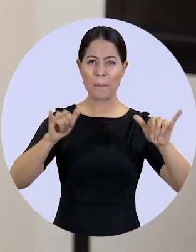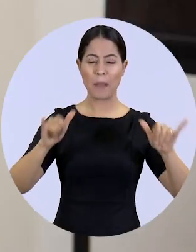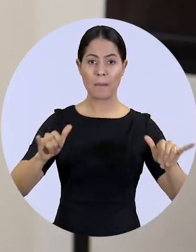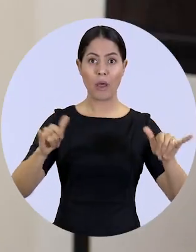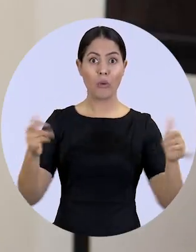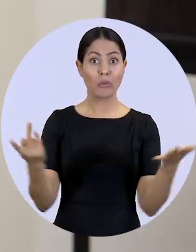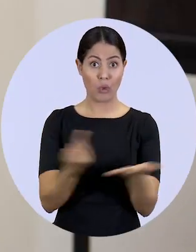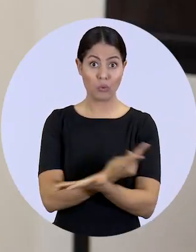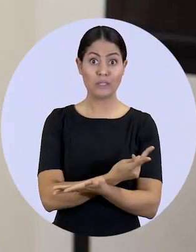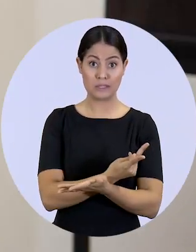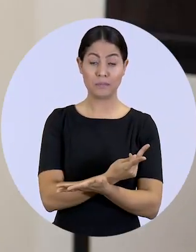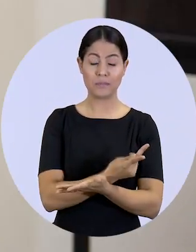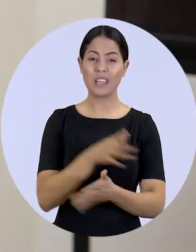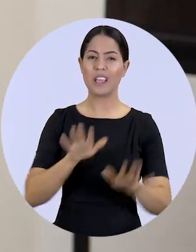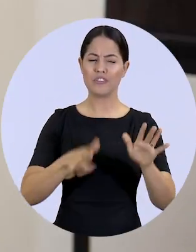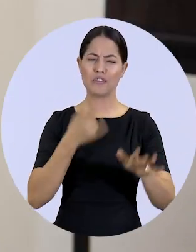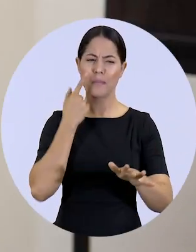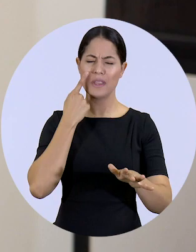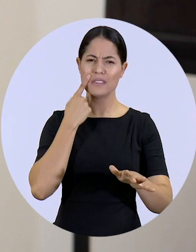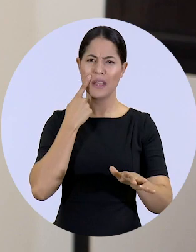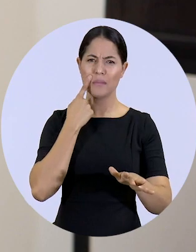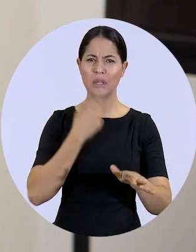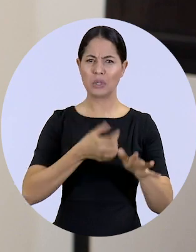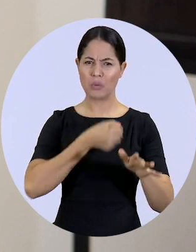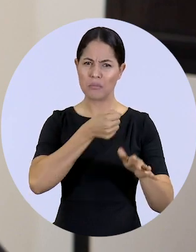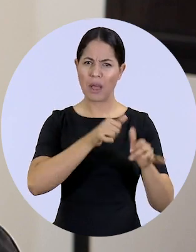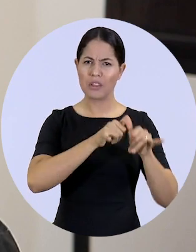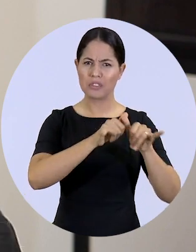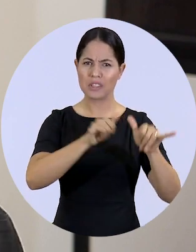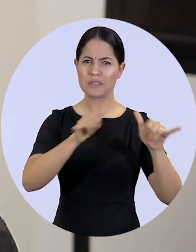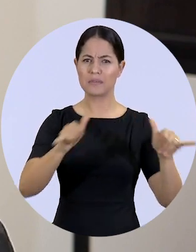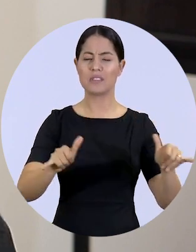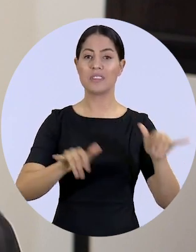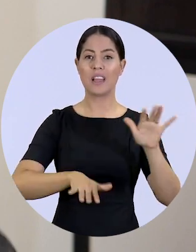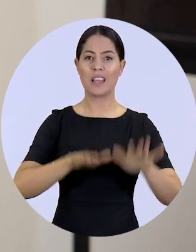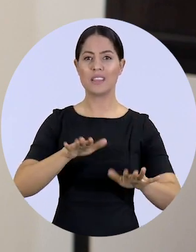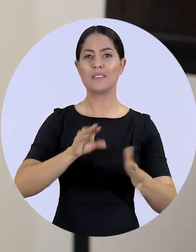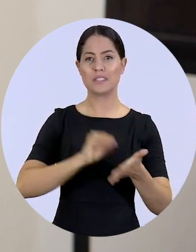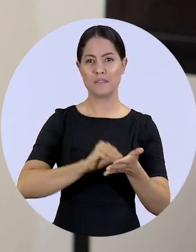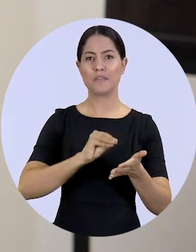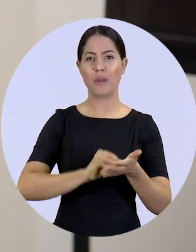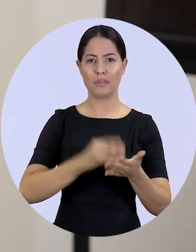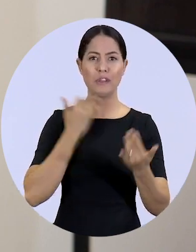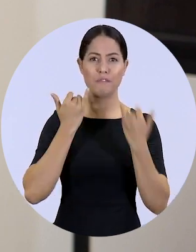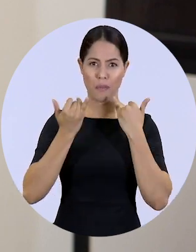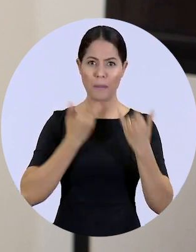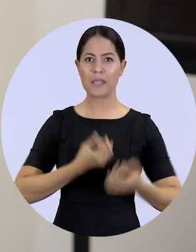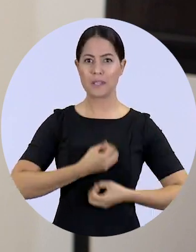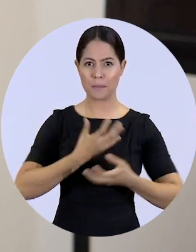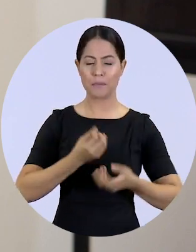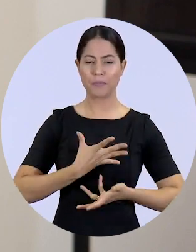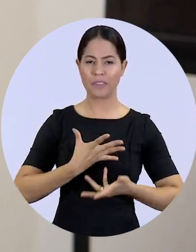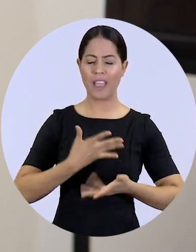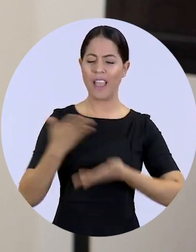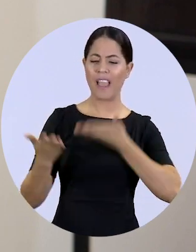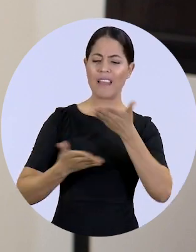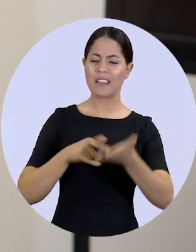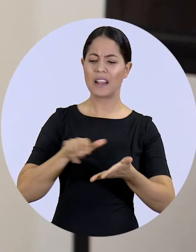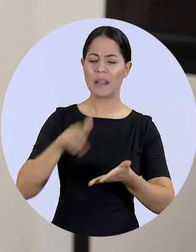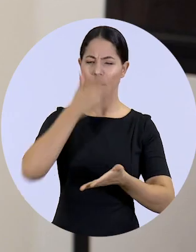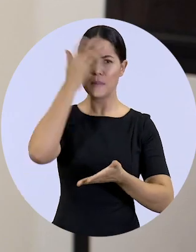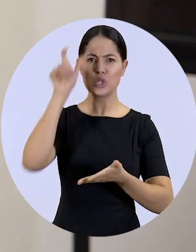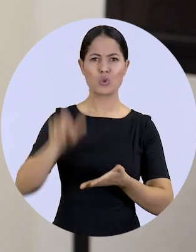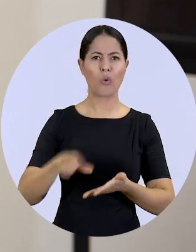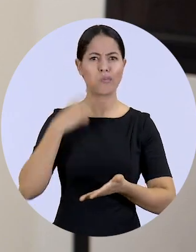vê que parte da mídia, especialmente, e evidentemente esses mais desinformados da sociedade, tratam o advogado como